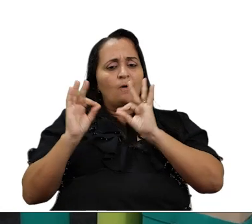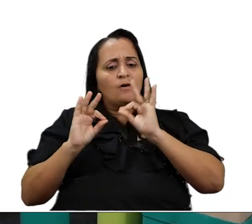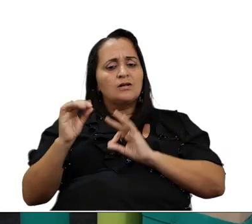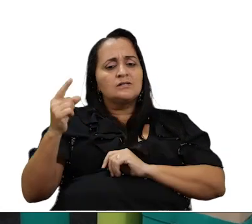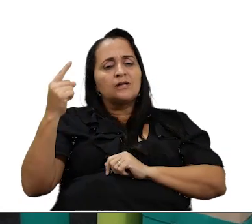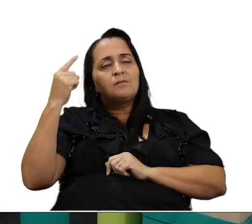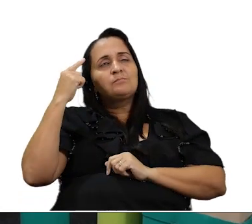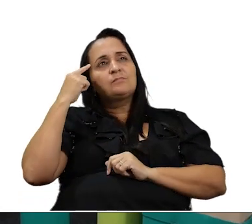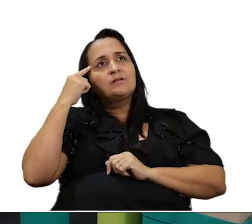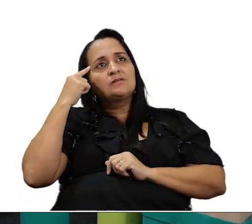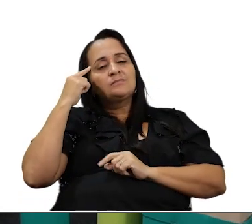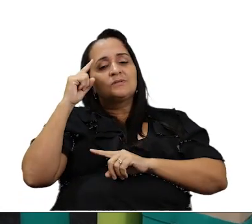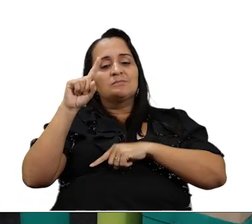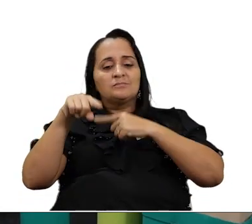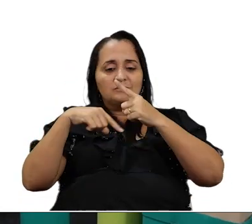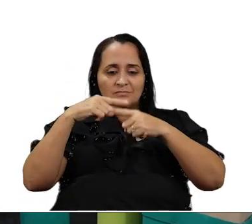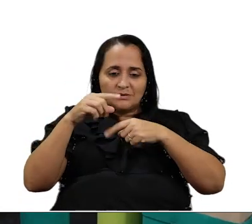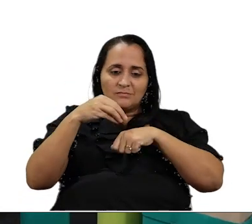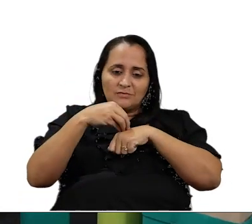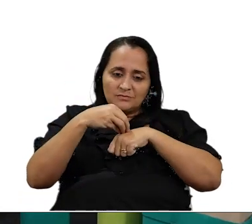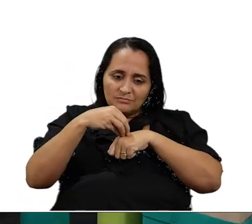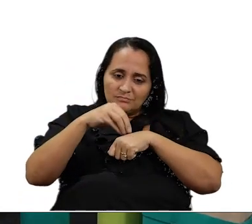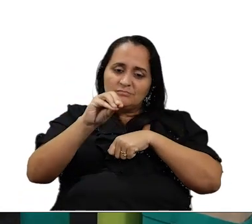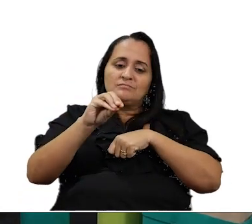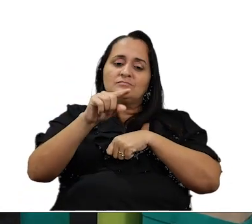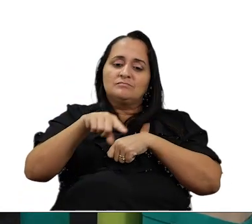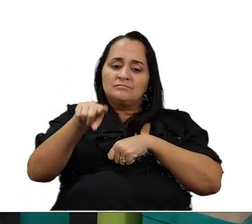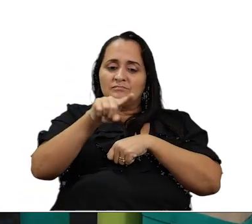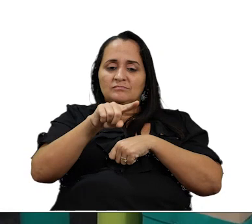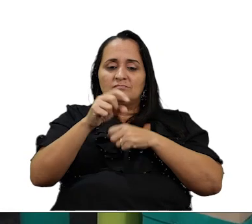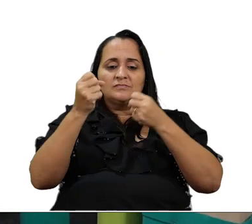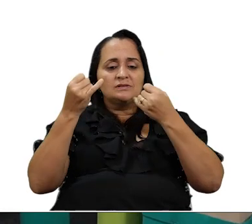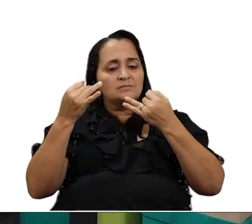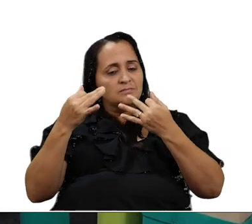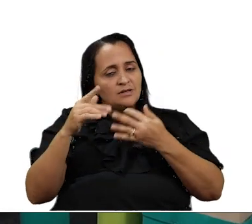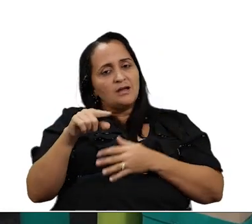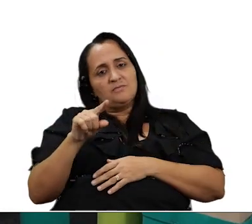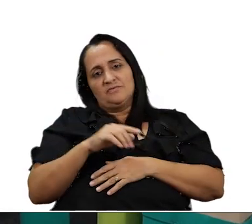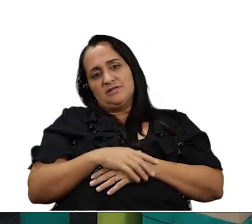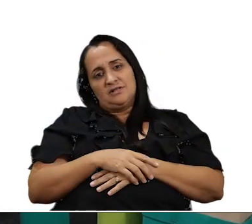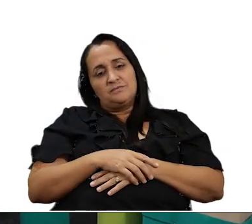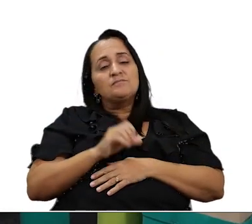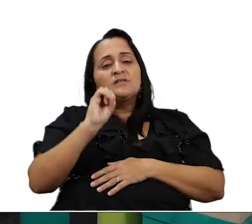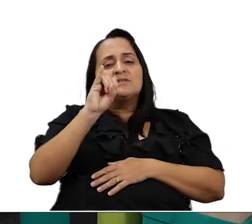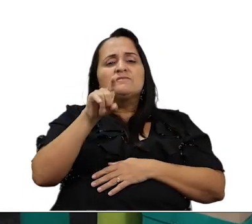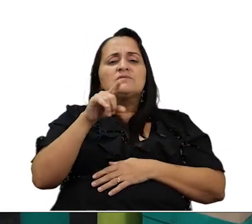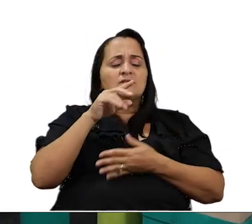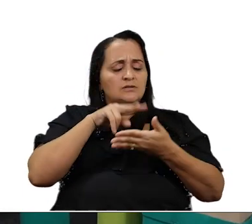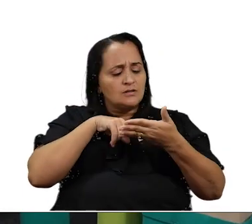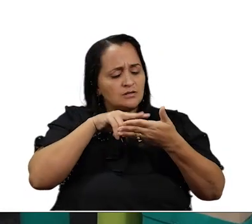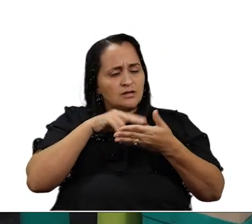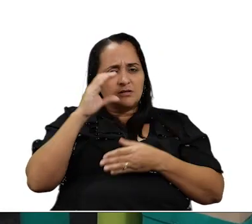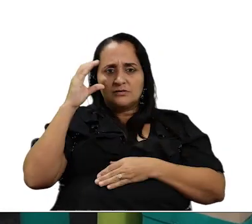para você. Então, da mesma forma, se você está estudando ciências, você lê o conteúdo. Se